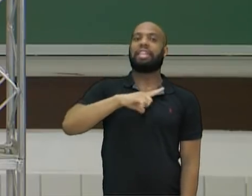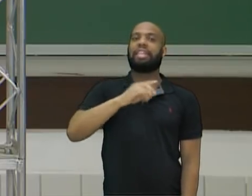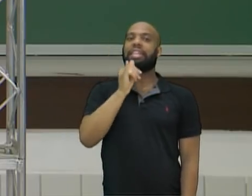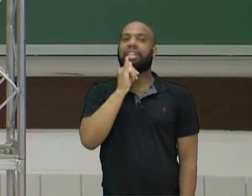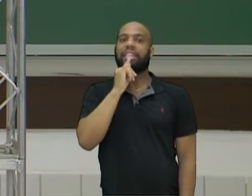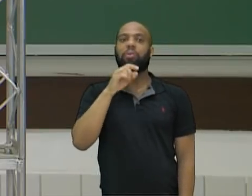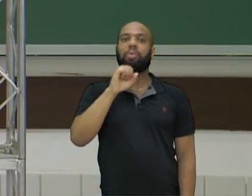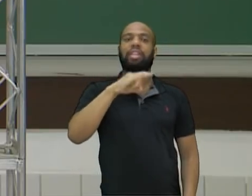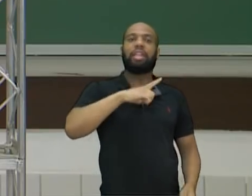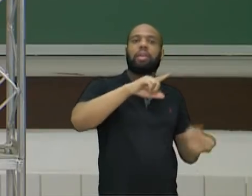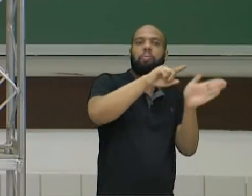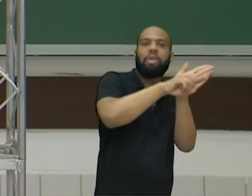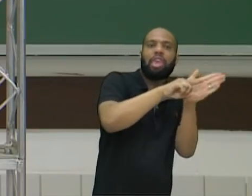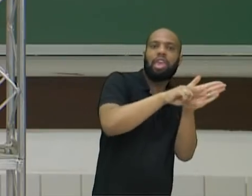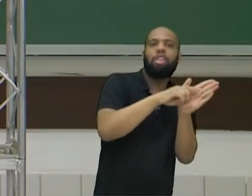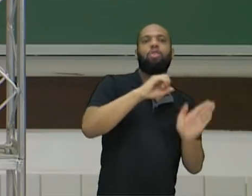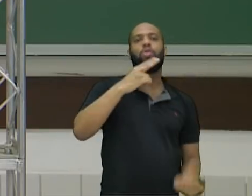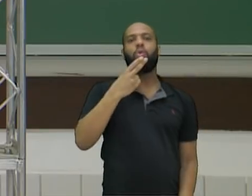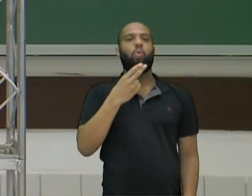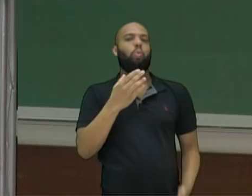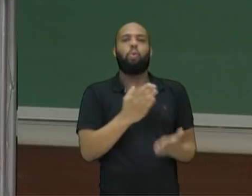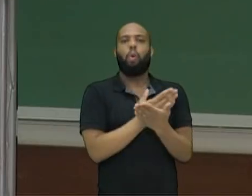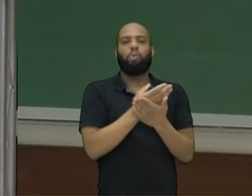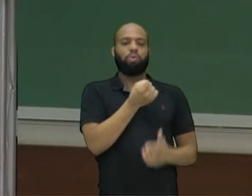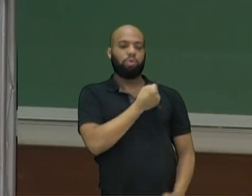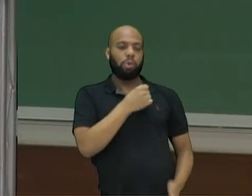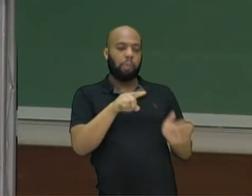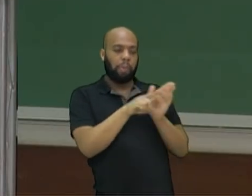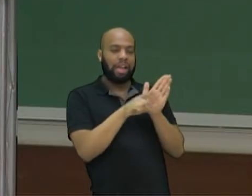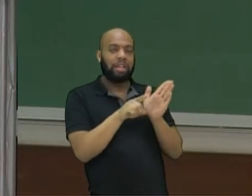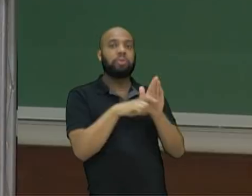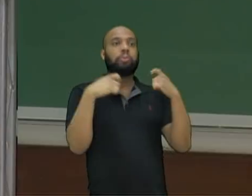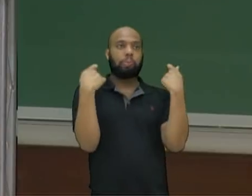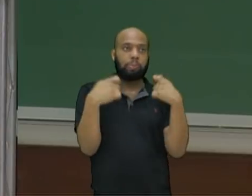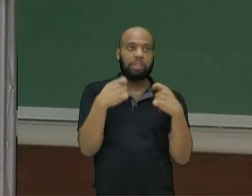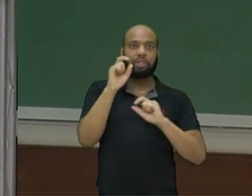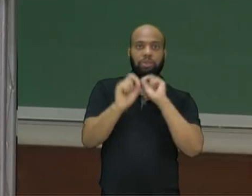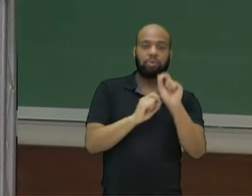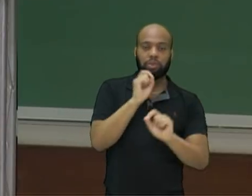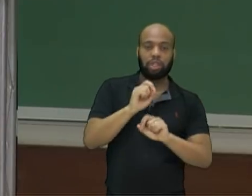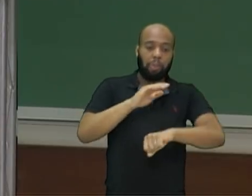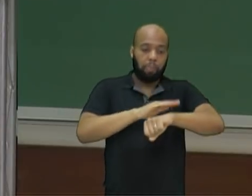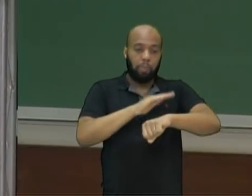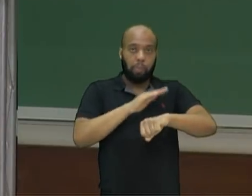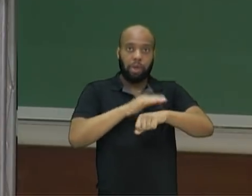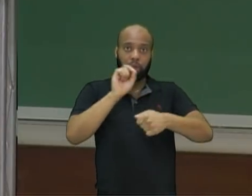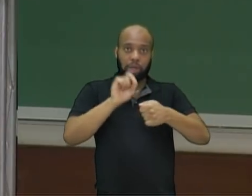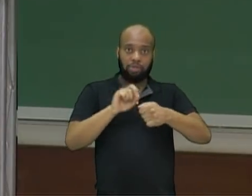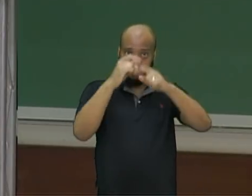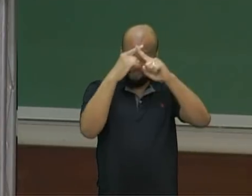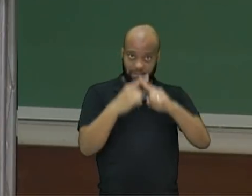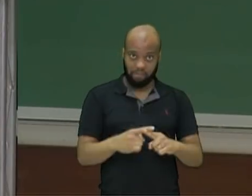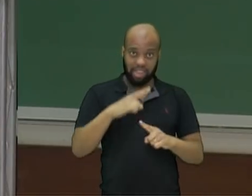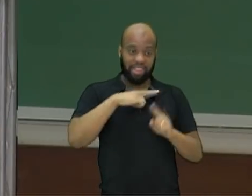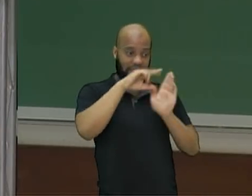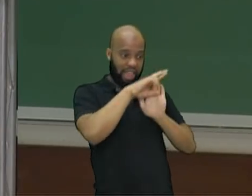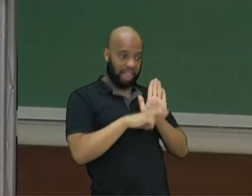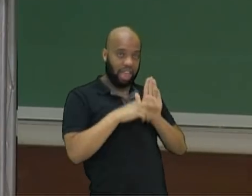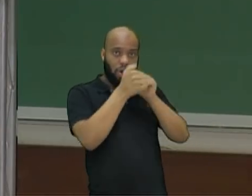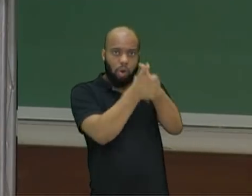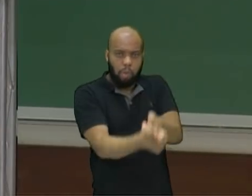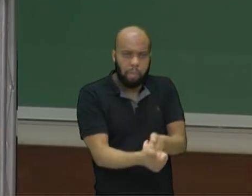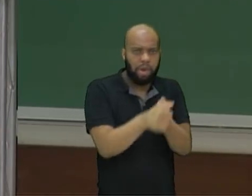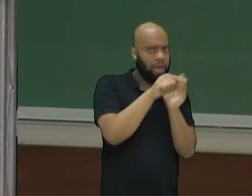uma subtração ou algum número negativo, a gente não pode esquecer que na multiplicação existe a regra de